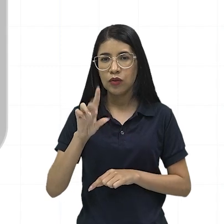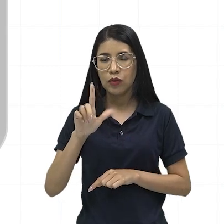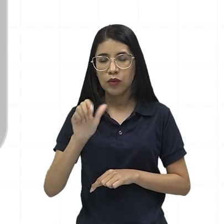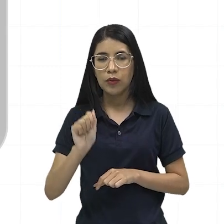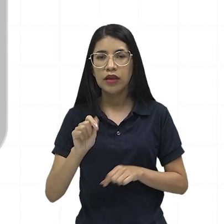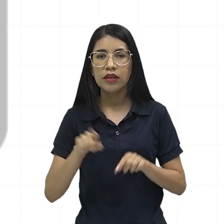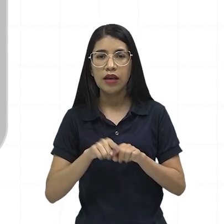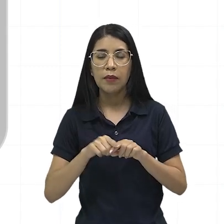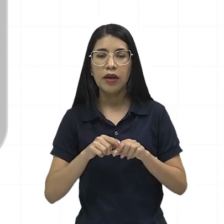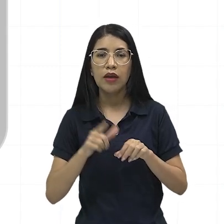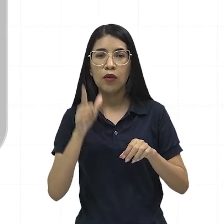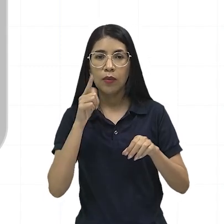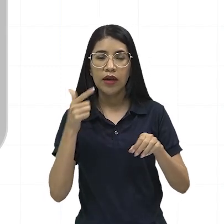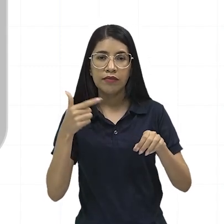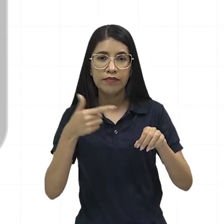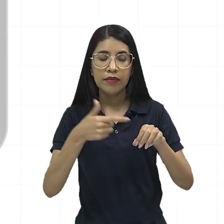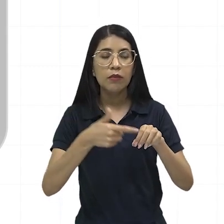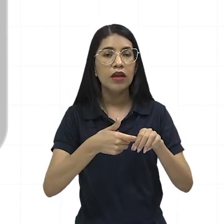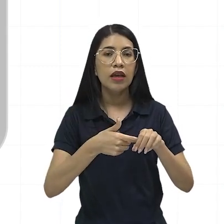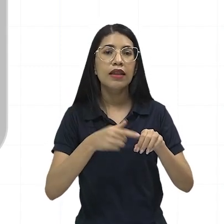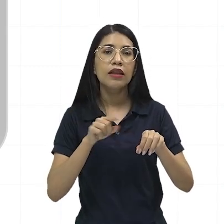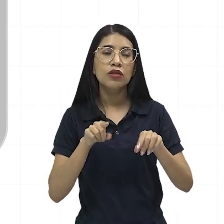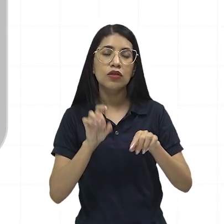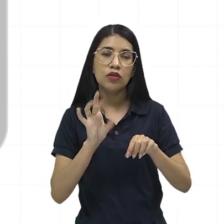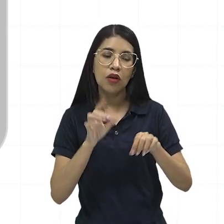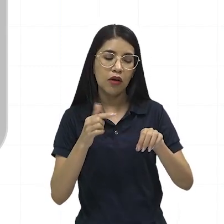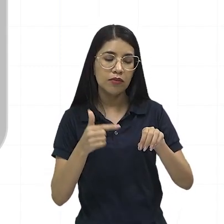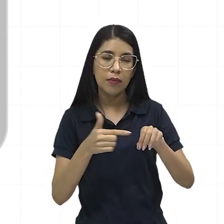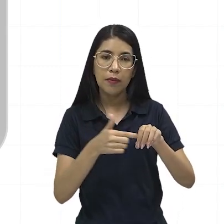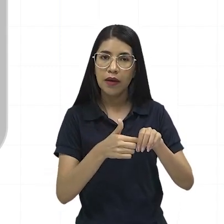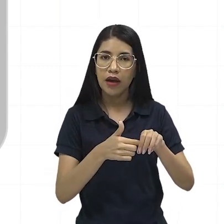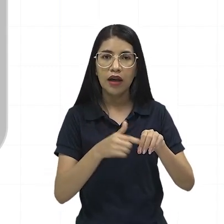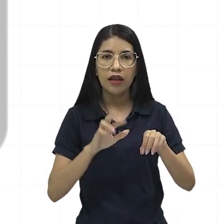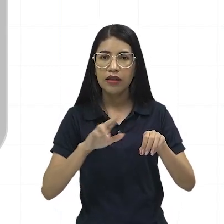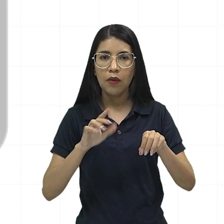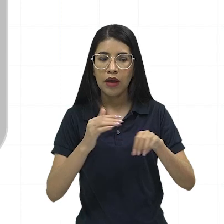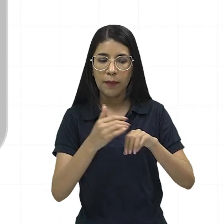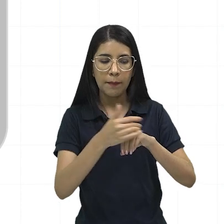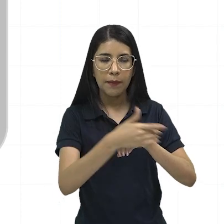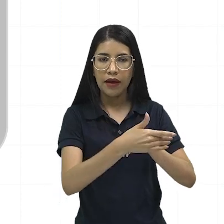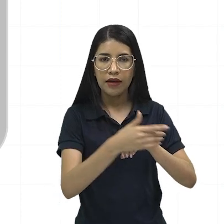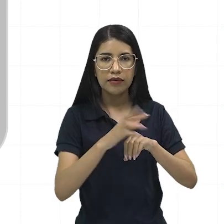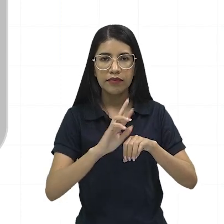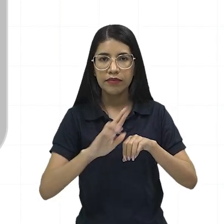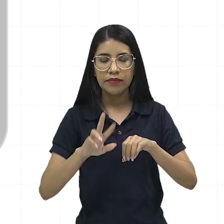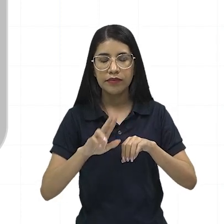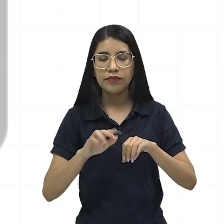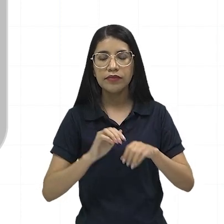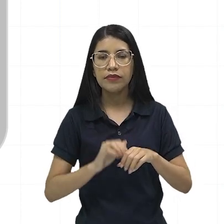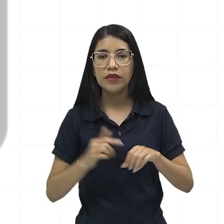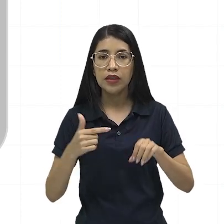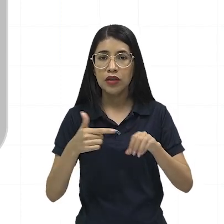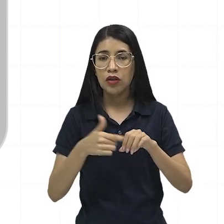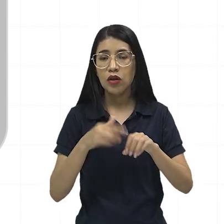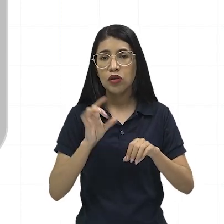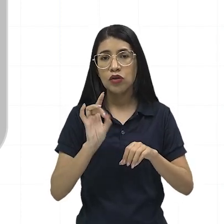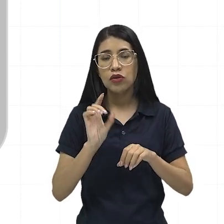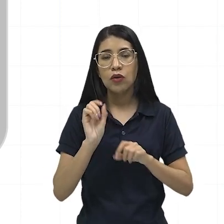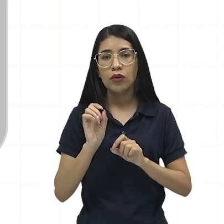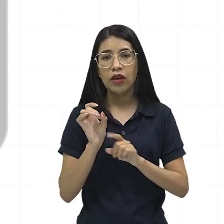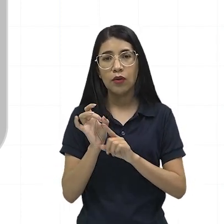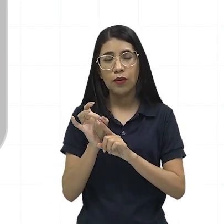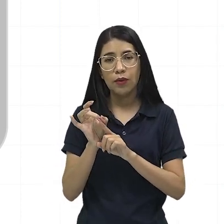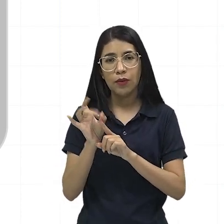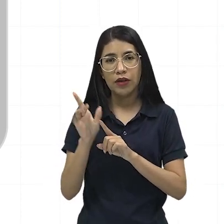vai entrar, ele vai acessar apenas até essa entrada do útero, tá? Não vai passar dessa região. O que passa são apenas aí